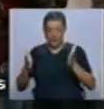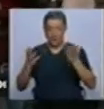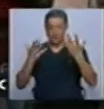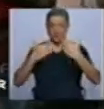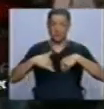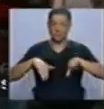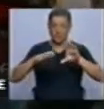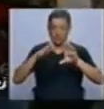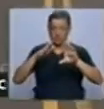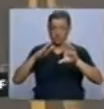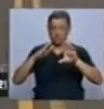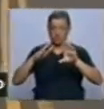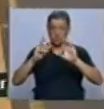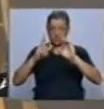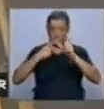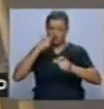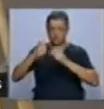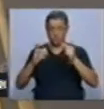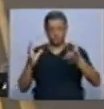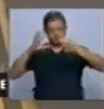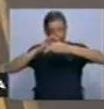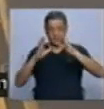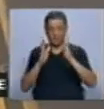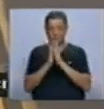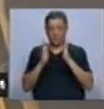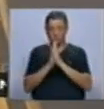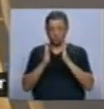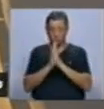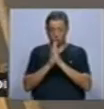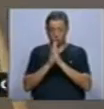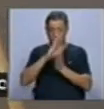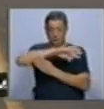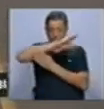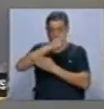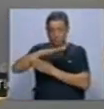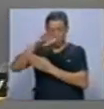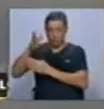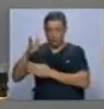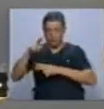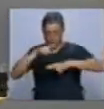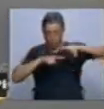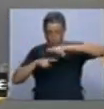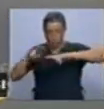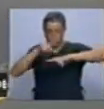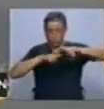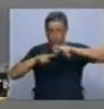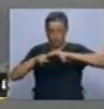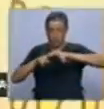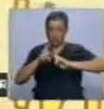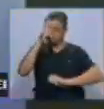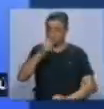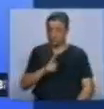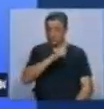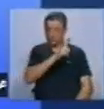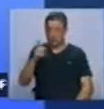do Havaí, as classes mais religiosas, dizem que aquela montanha onde vai ser construído é sagrada. E,